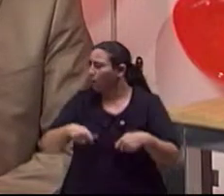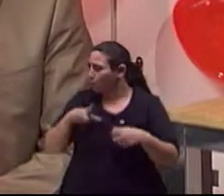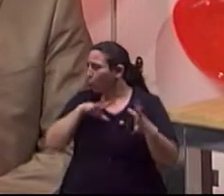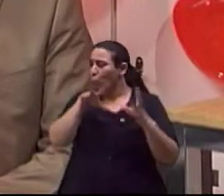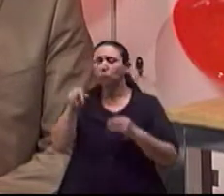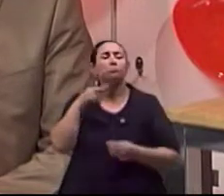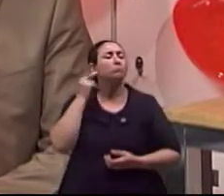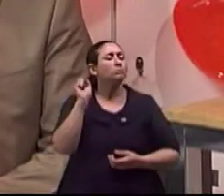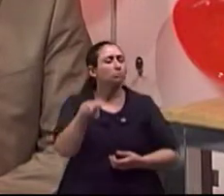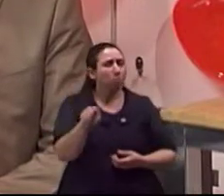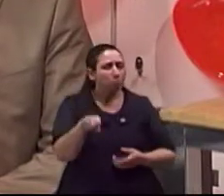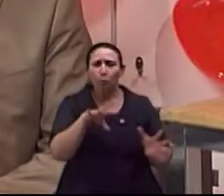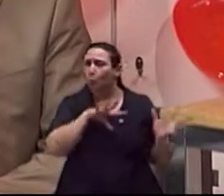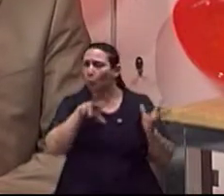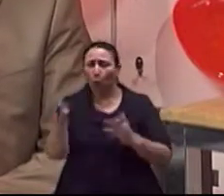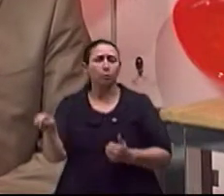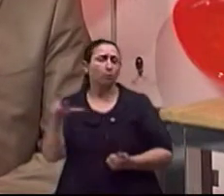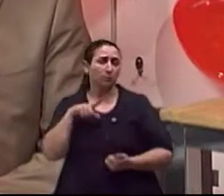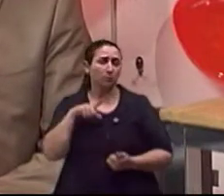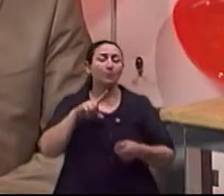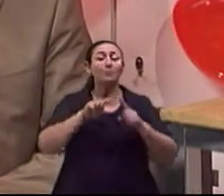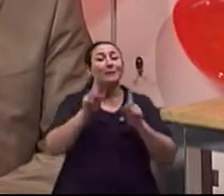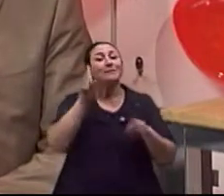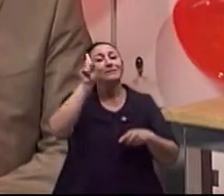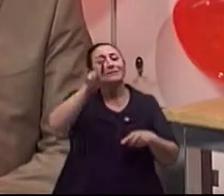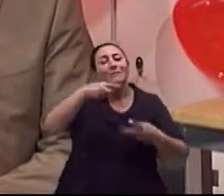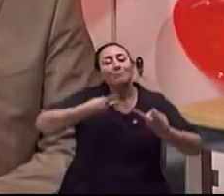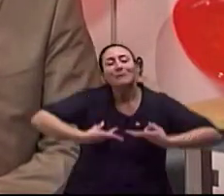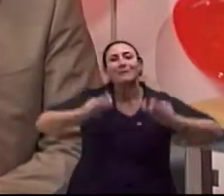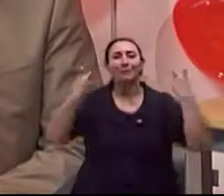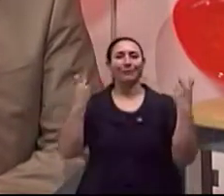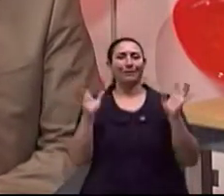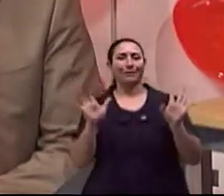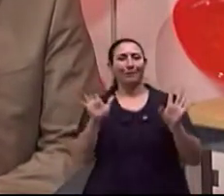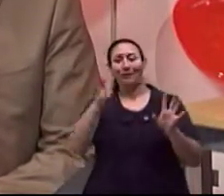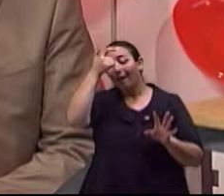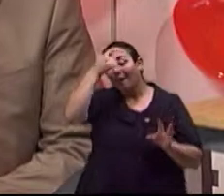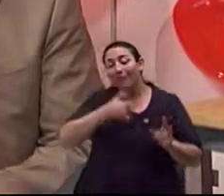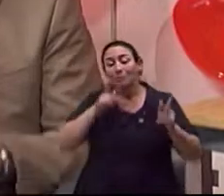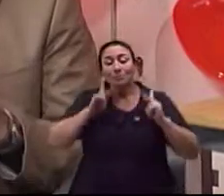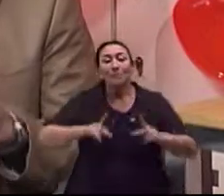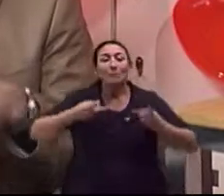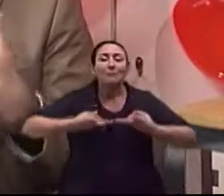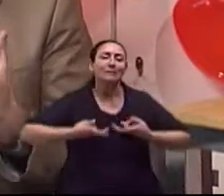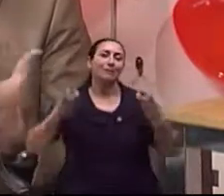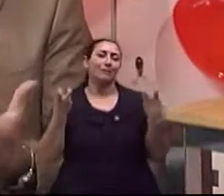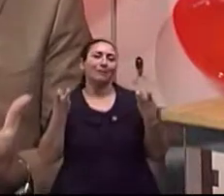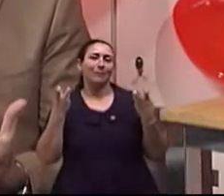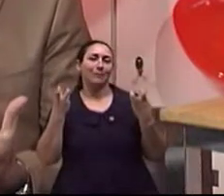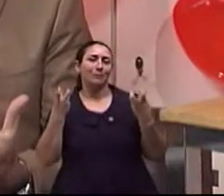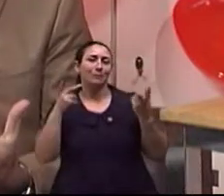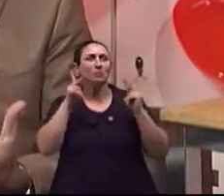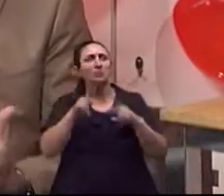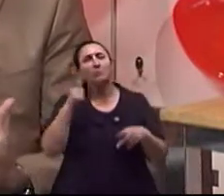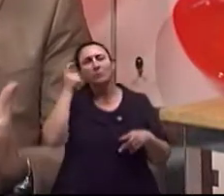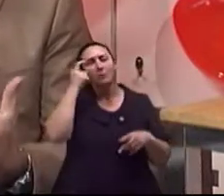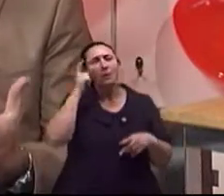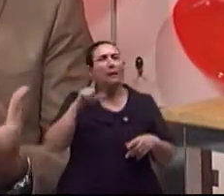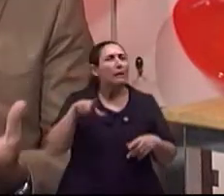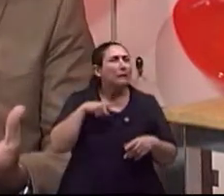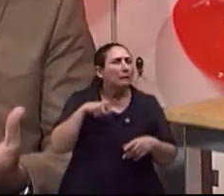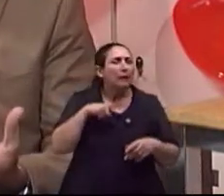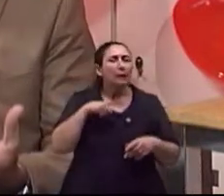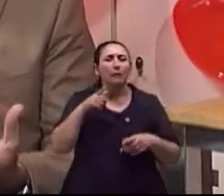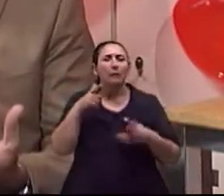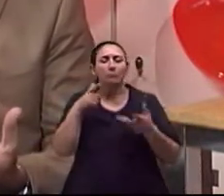verdade é uma percepção de si é algo que está dentro de si enquanto digamos assim um certo padrão uma certa